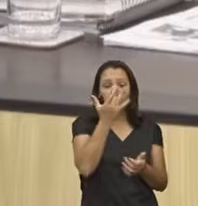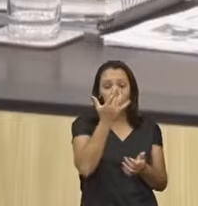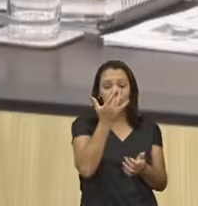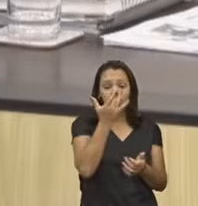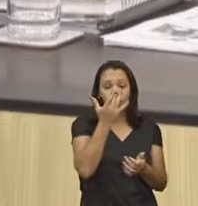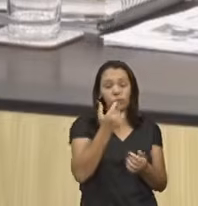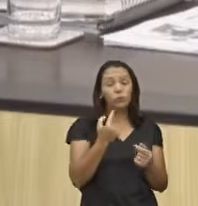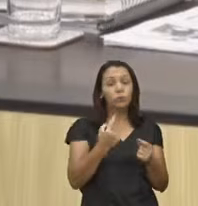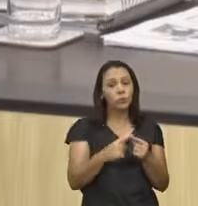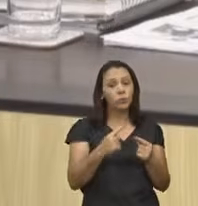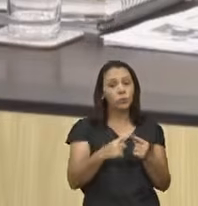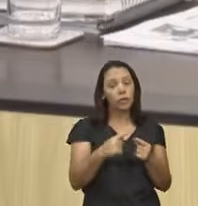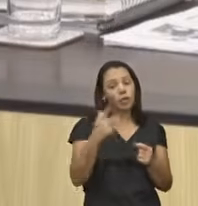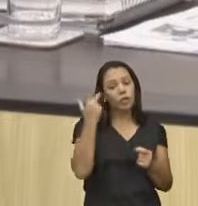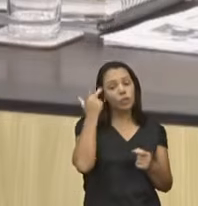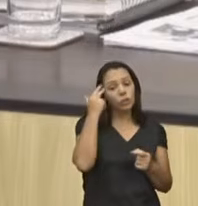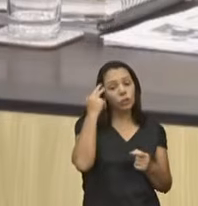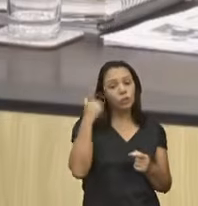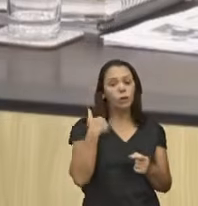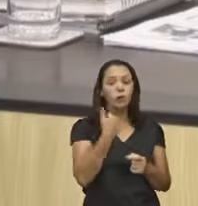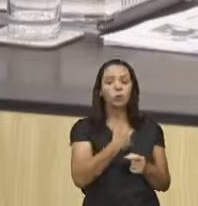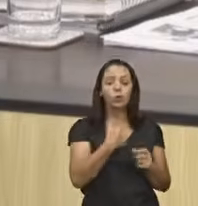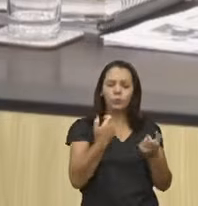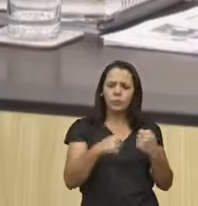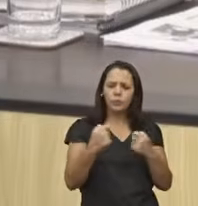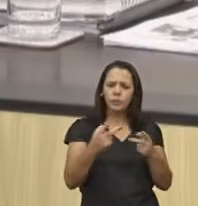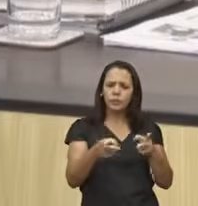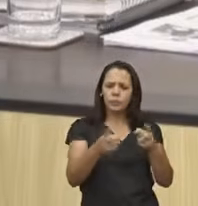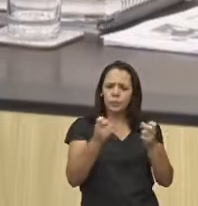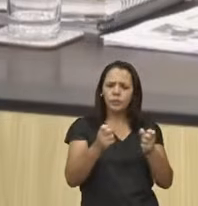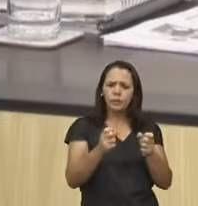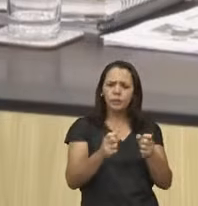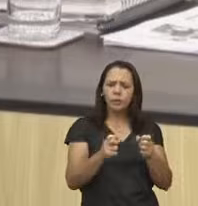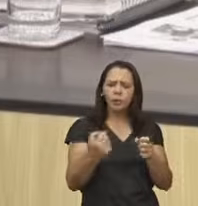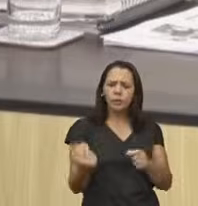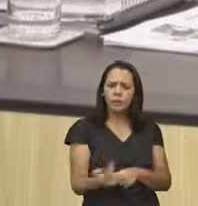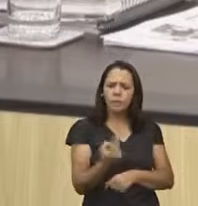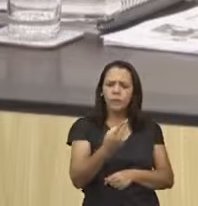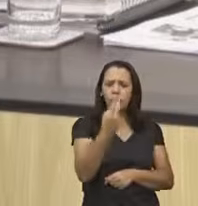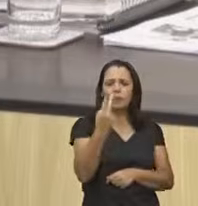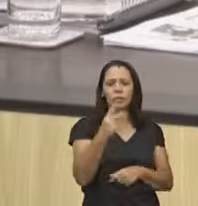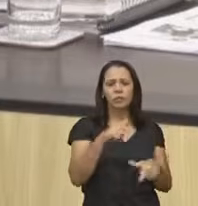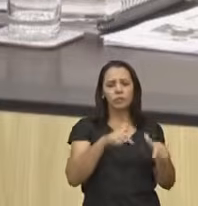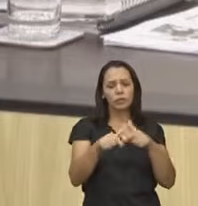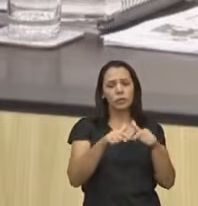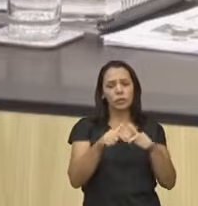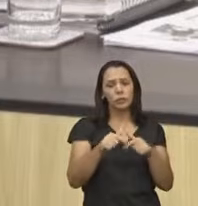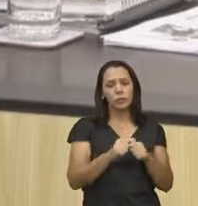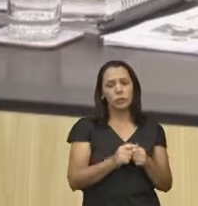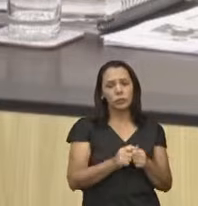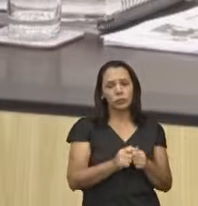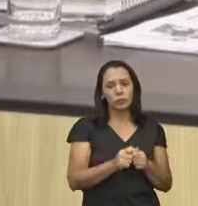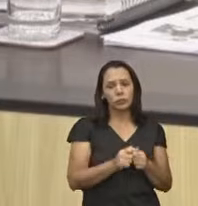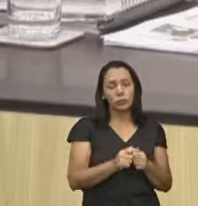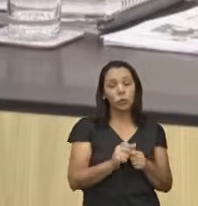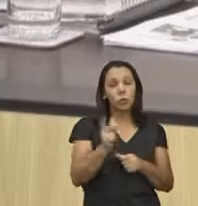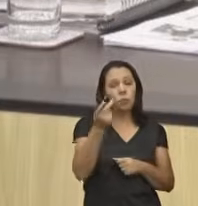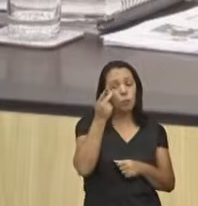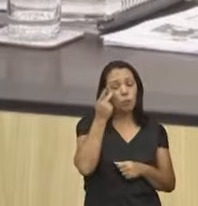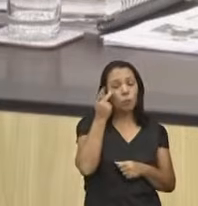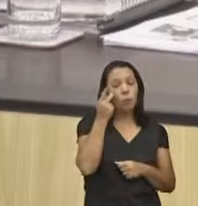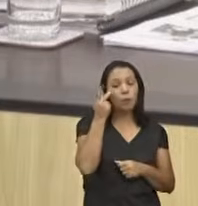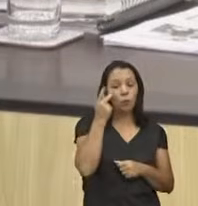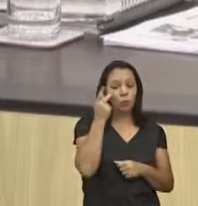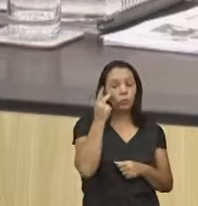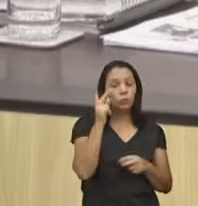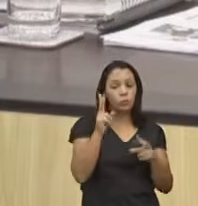estar aqui para reconhecer o trabalho. E a gente não tem olhar para tudo. Que bom que o vereador Paulinho teve esse olhar, foi